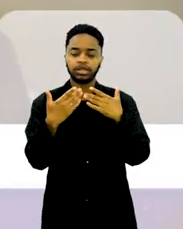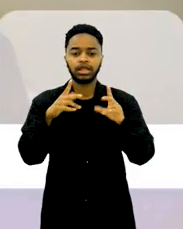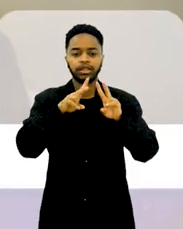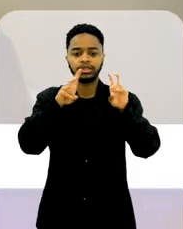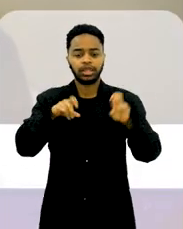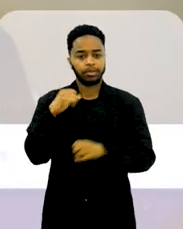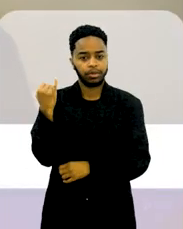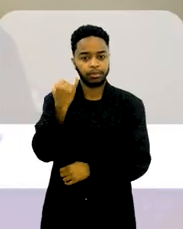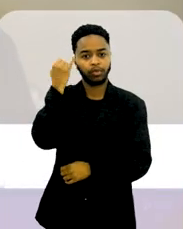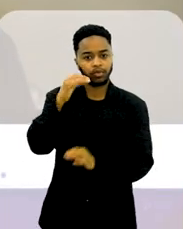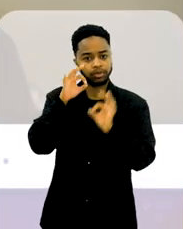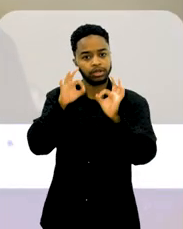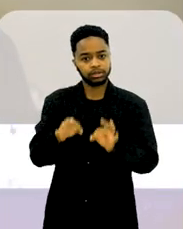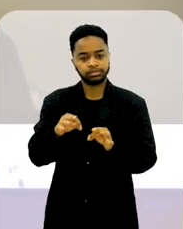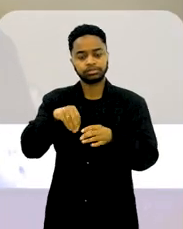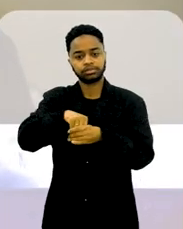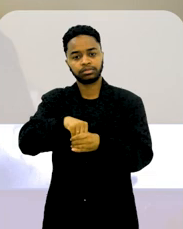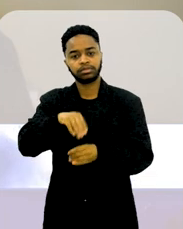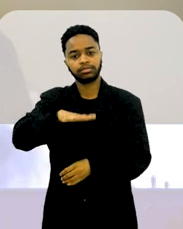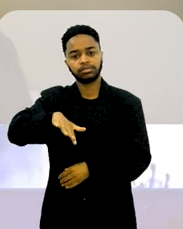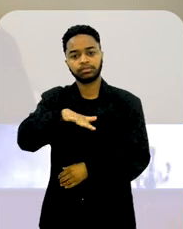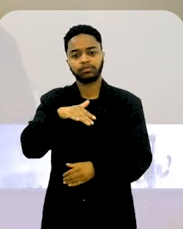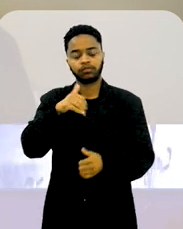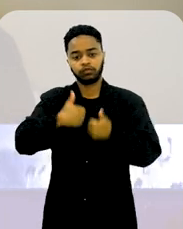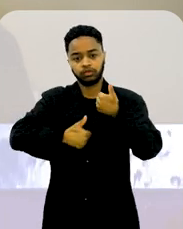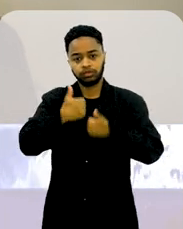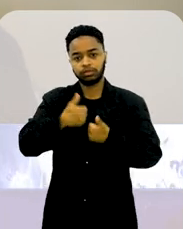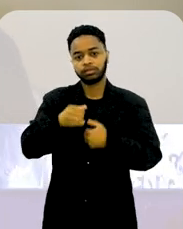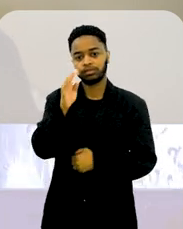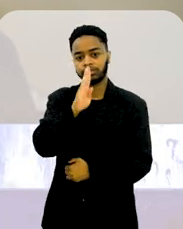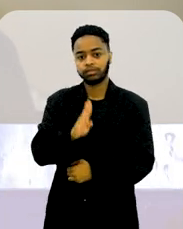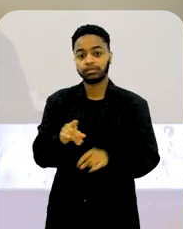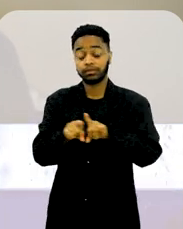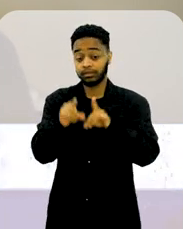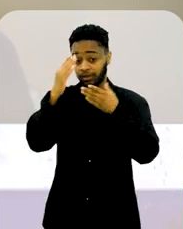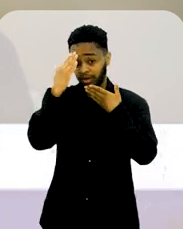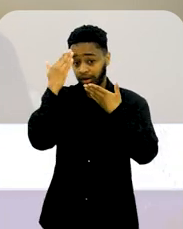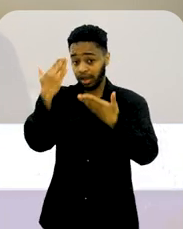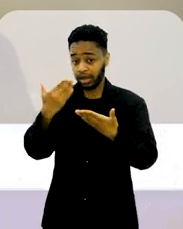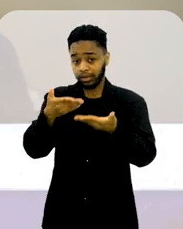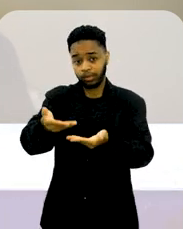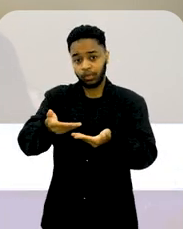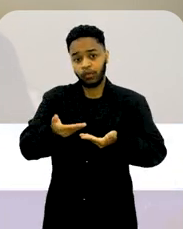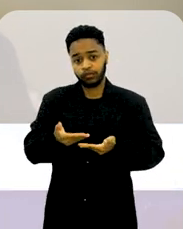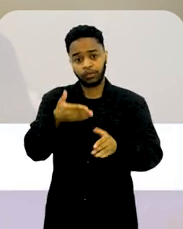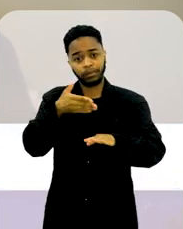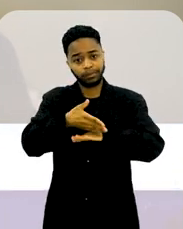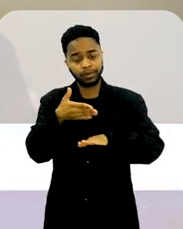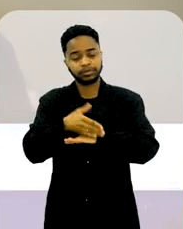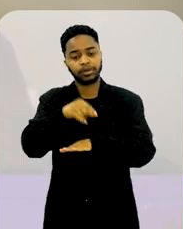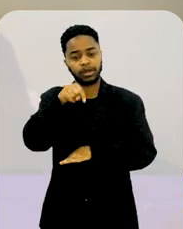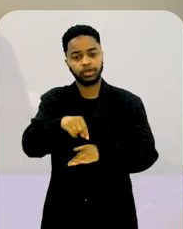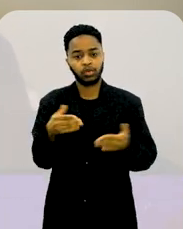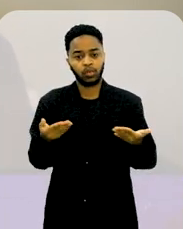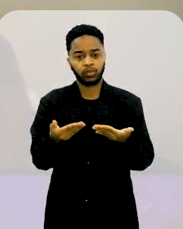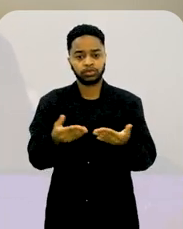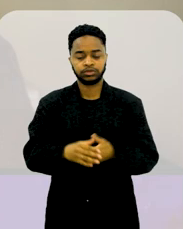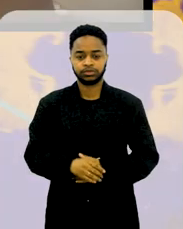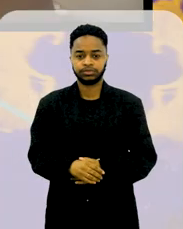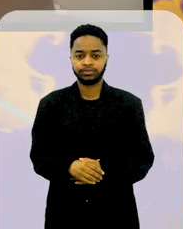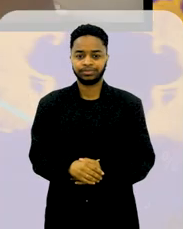importante né dentro do do futebol brasileiro e tô aqui agradecendo é claro esse convite para participar do programa Arena